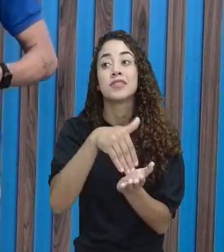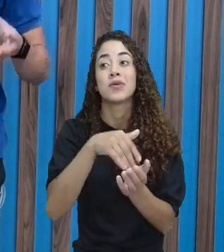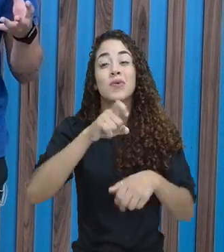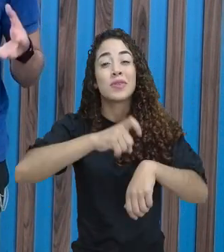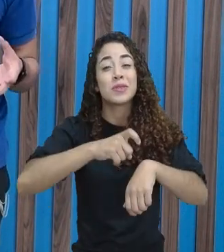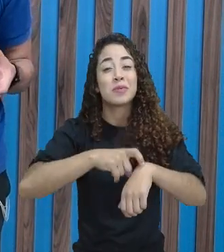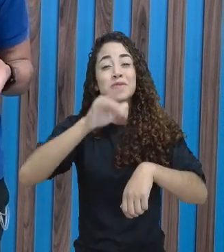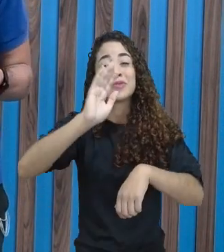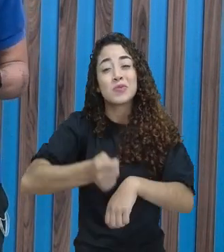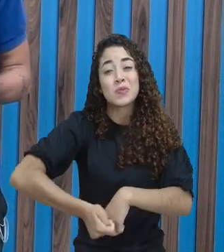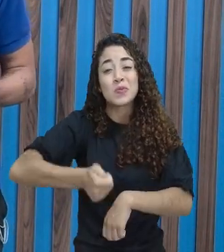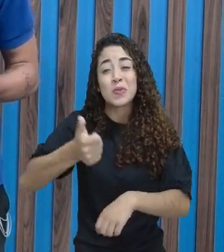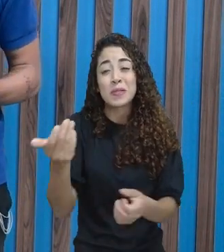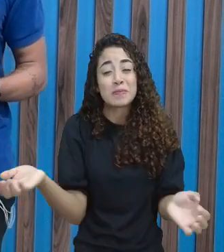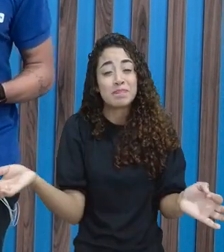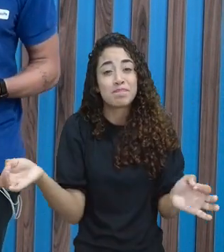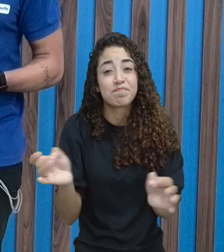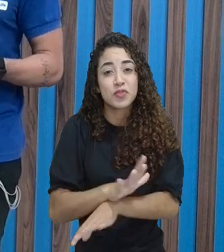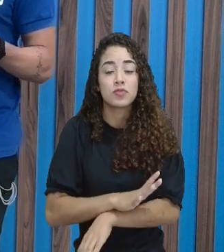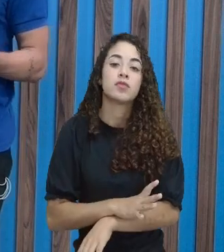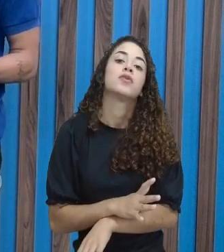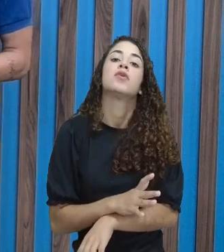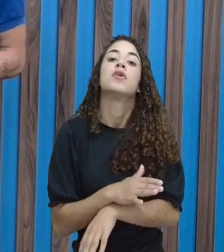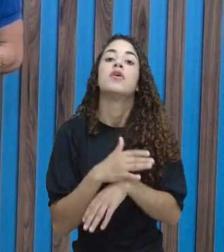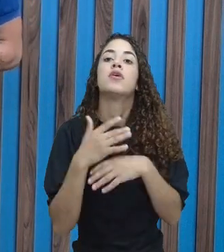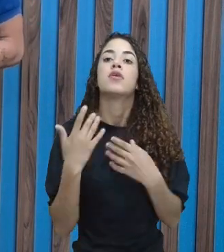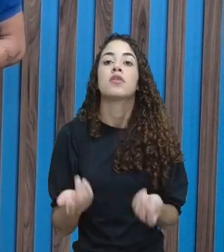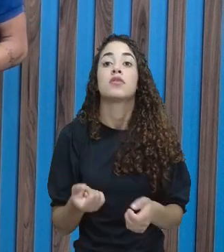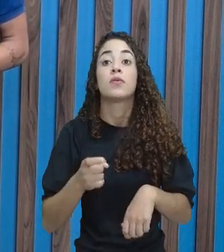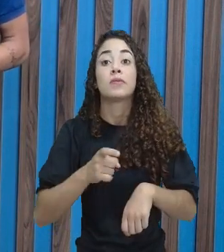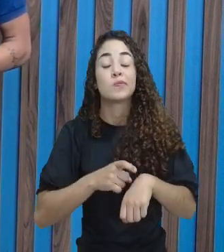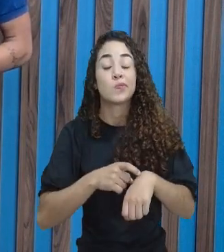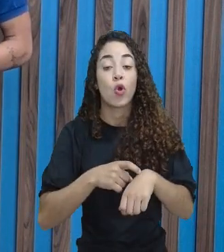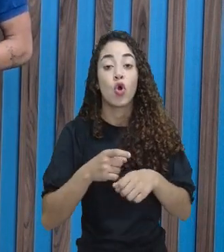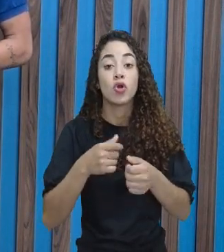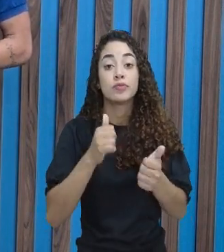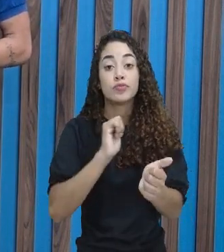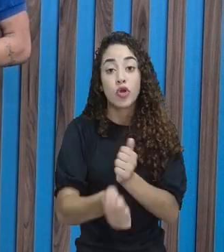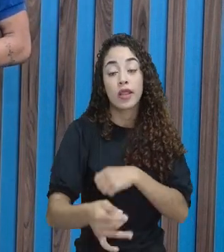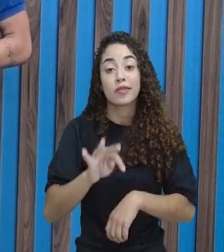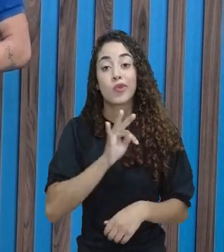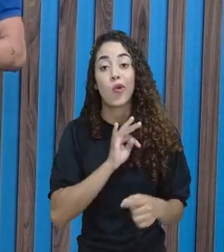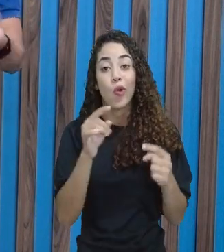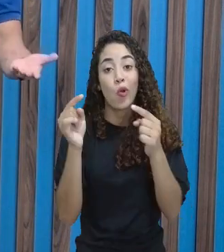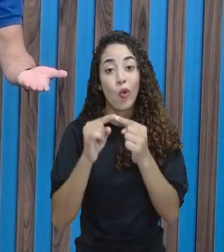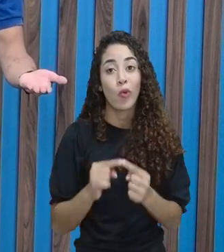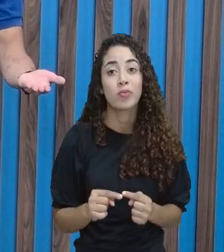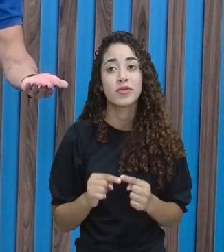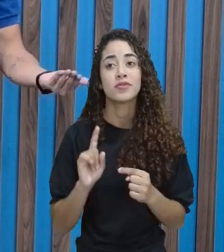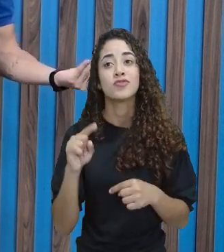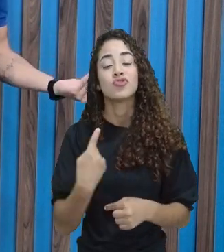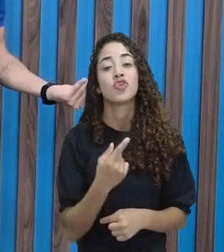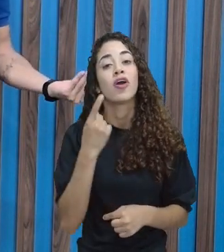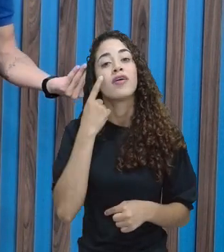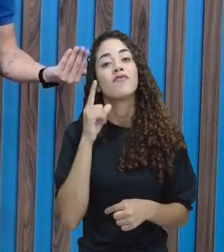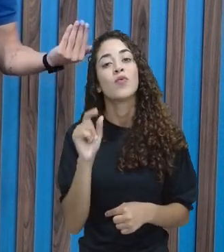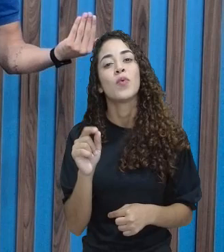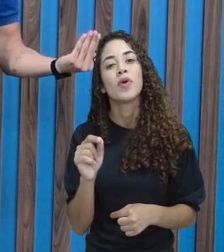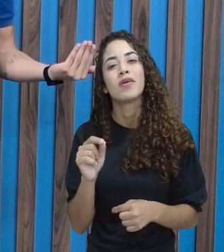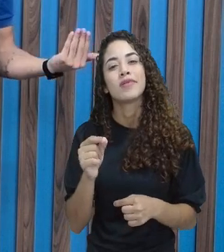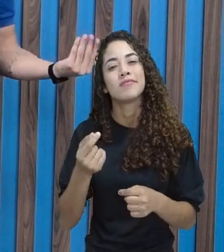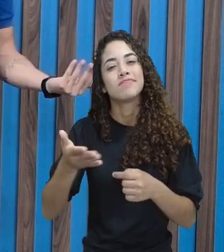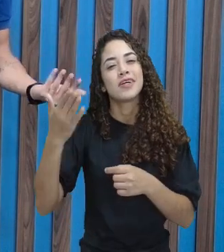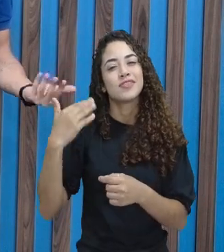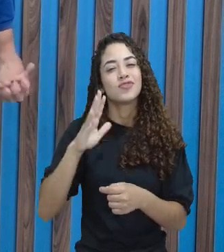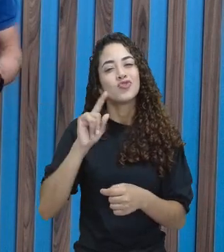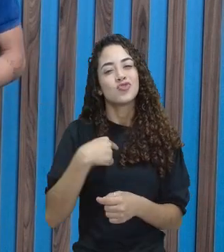está quase estourando, os esportes técnico-combinatórios, que são aí o que a gente viu no último conteúdo, que é o